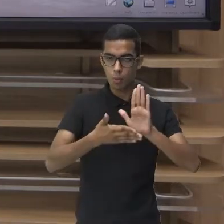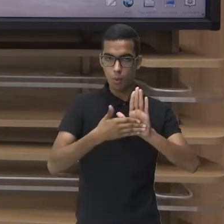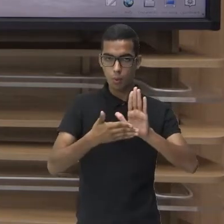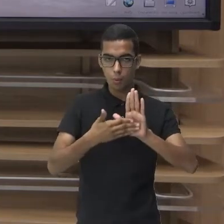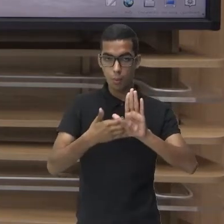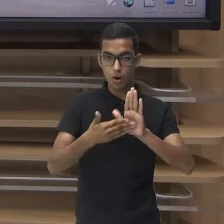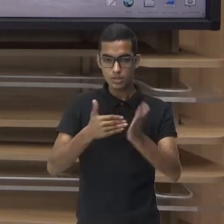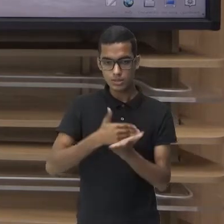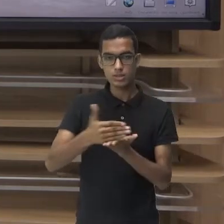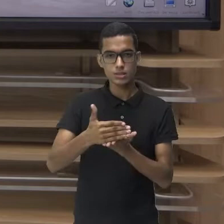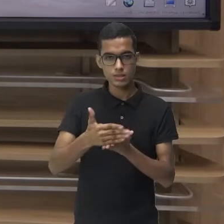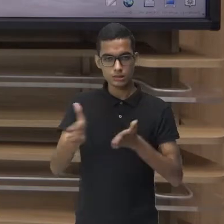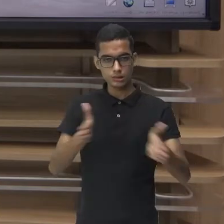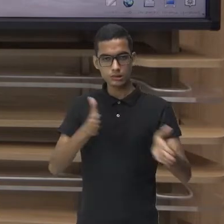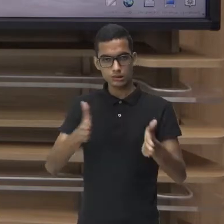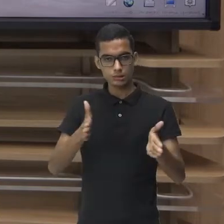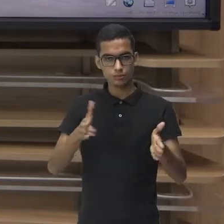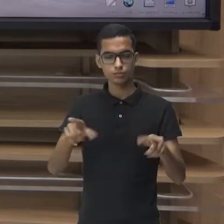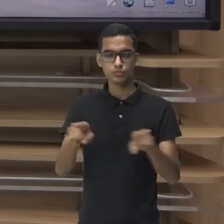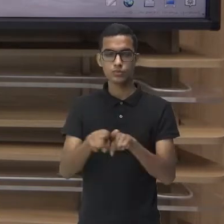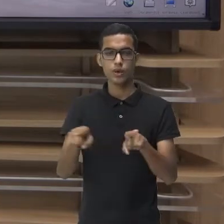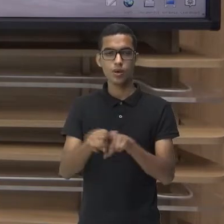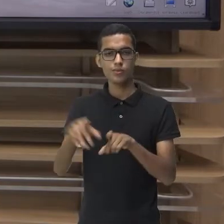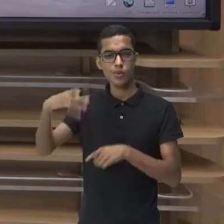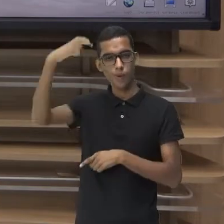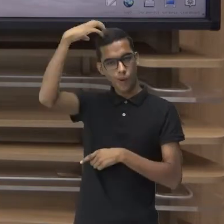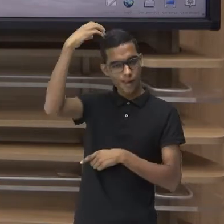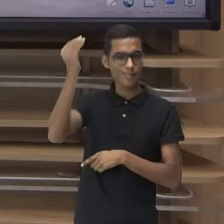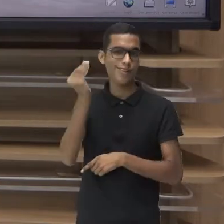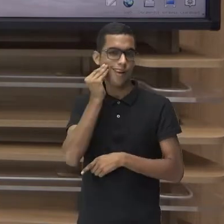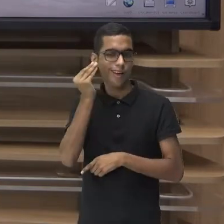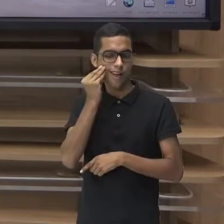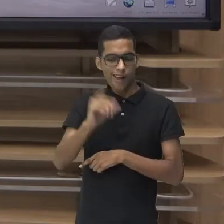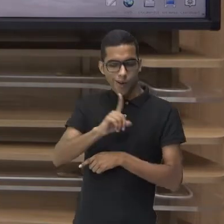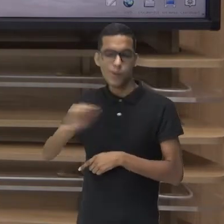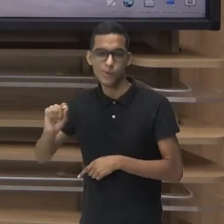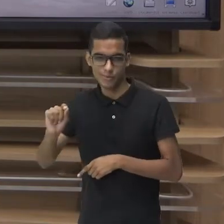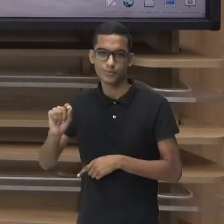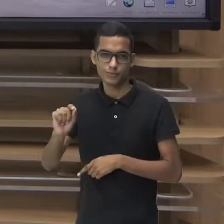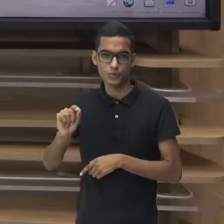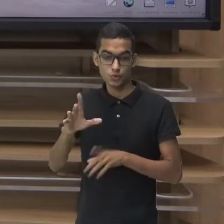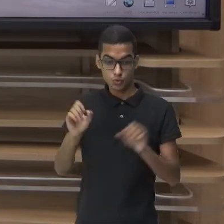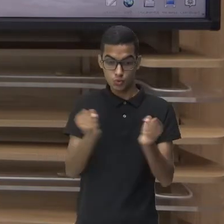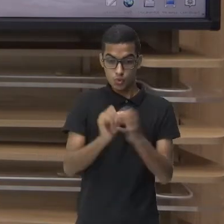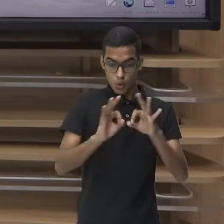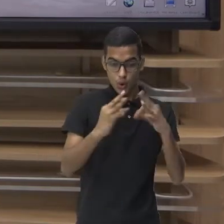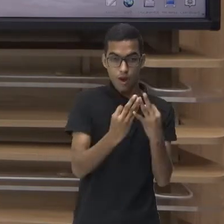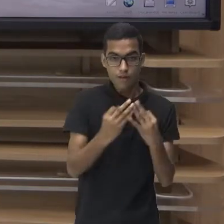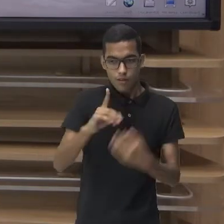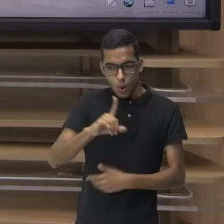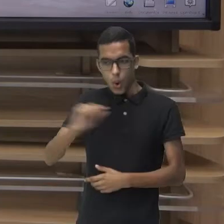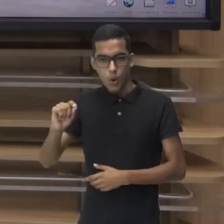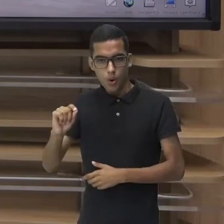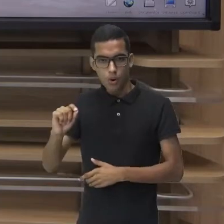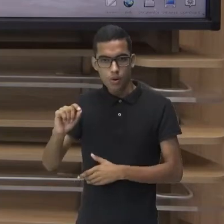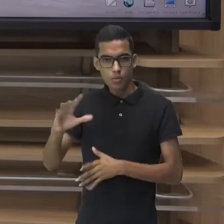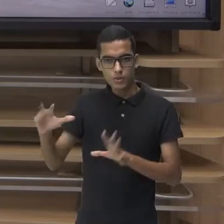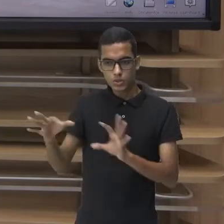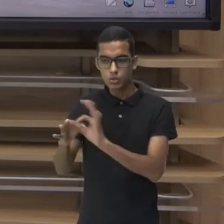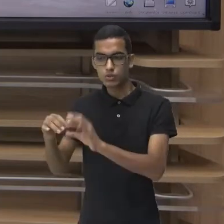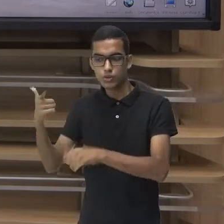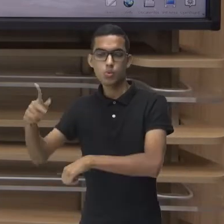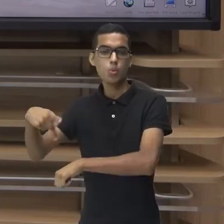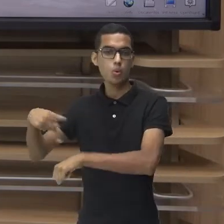justamente durante essa fase em que o rei tenta fugir. Ele tenta fugir com a família para se aliar à Prússia e à